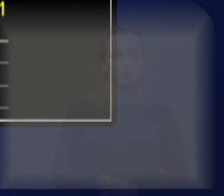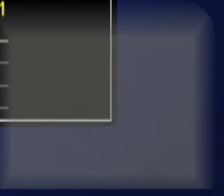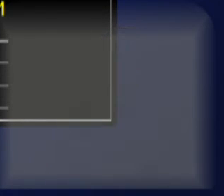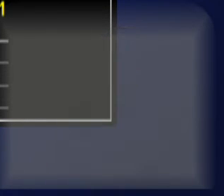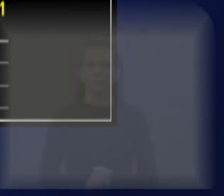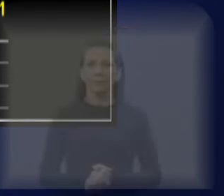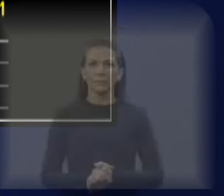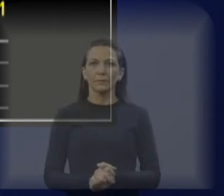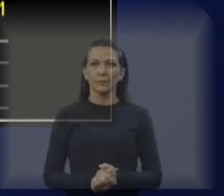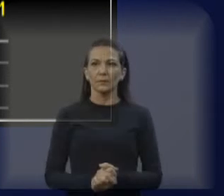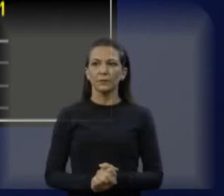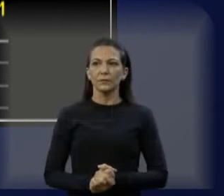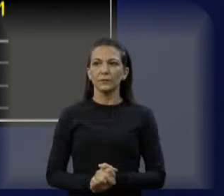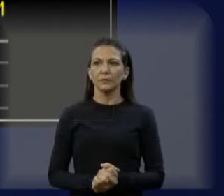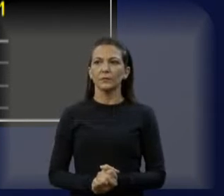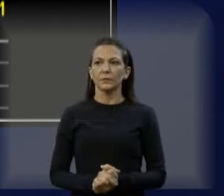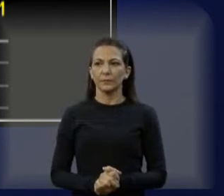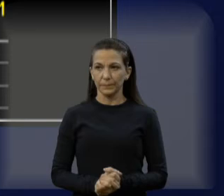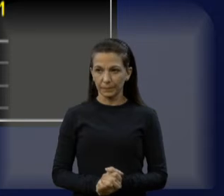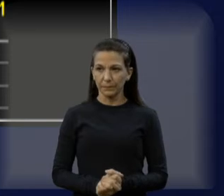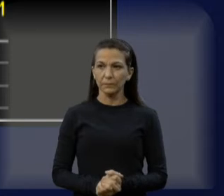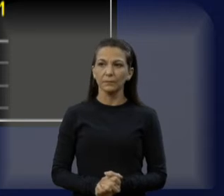o jogo